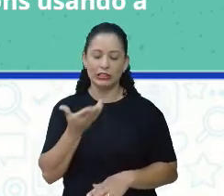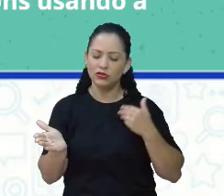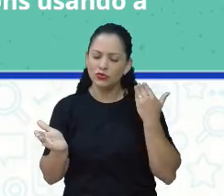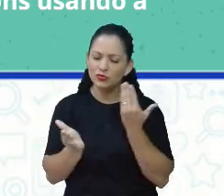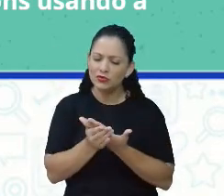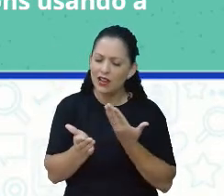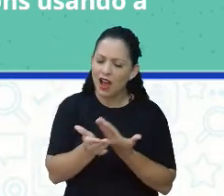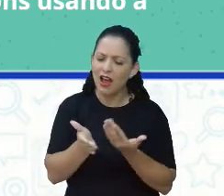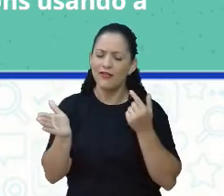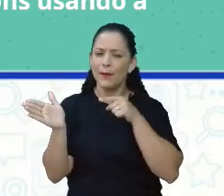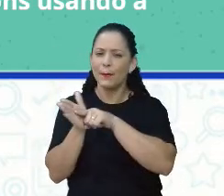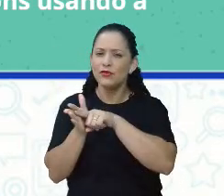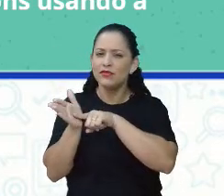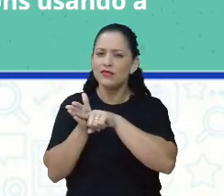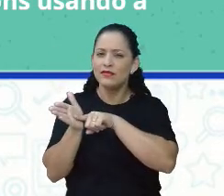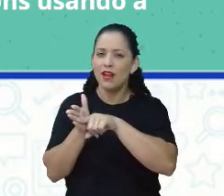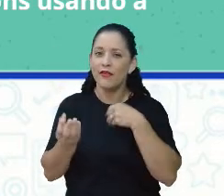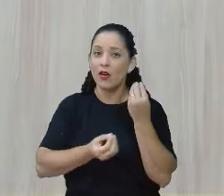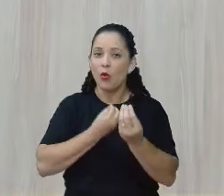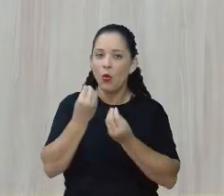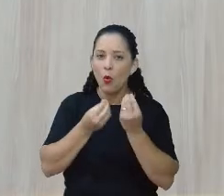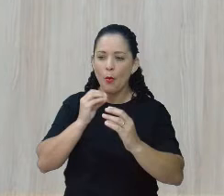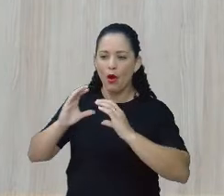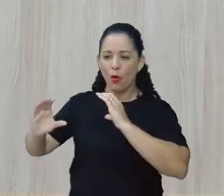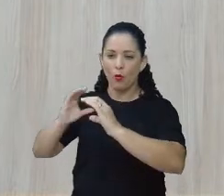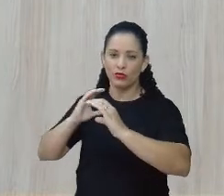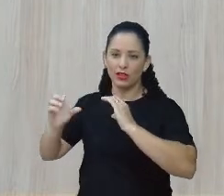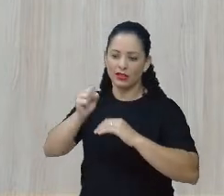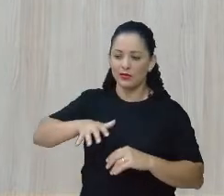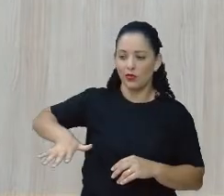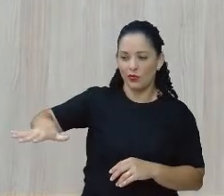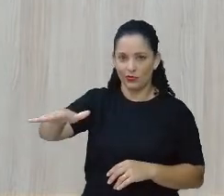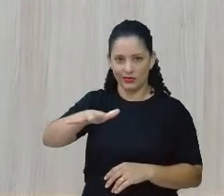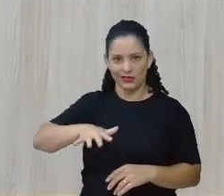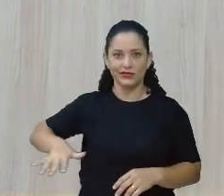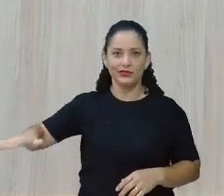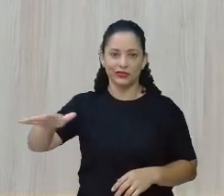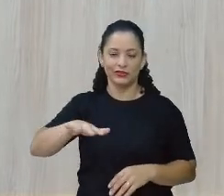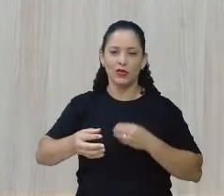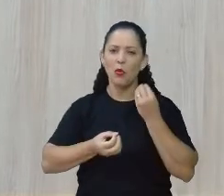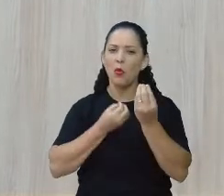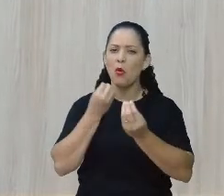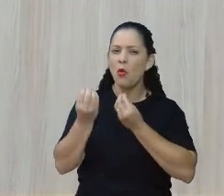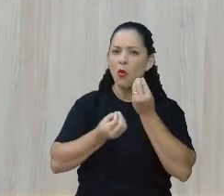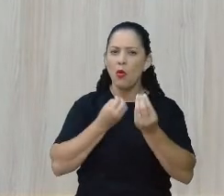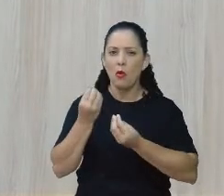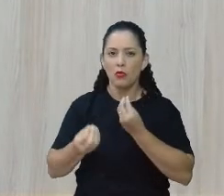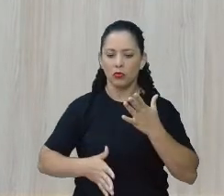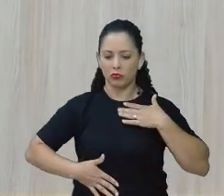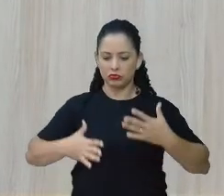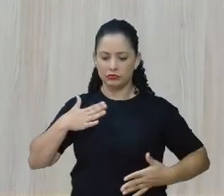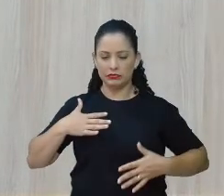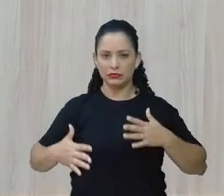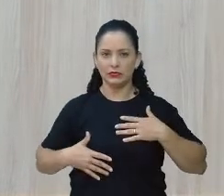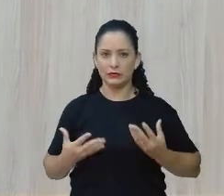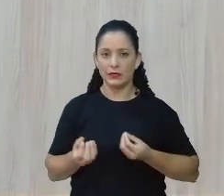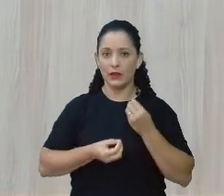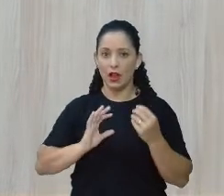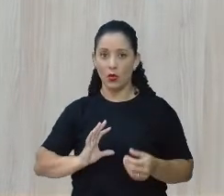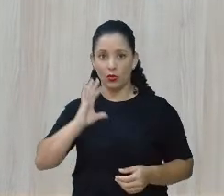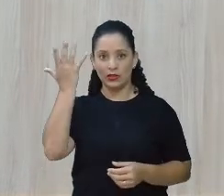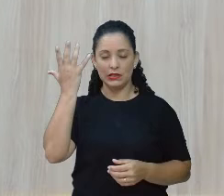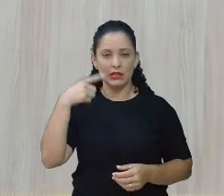estudar como se dava a comunicação entre essas pessoas, né? Como funcionava fisiologicamente